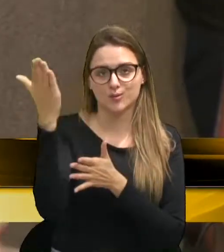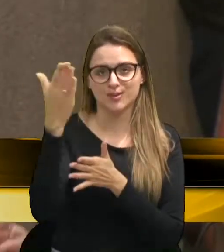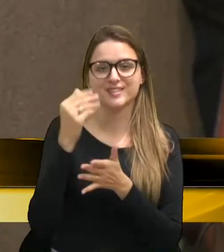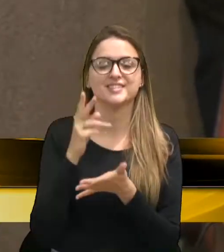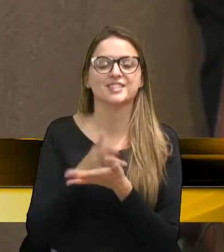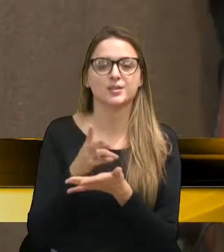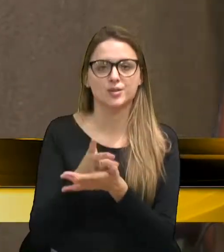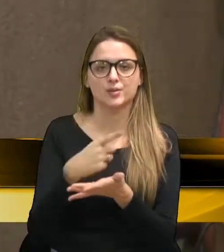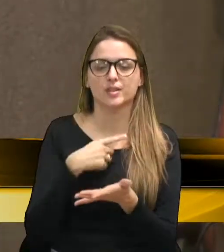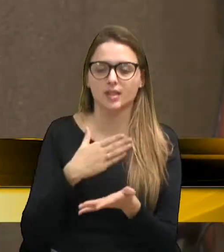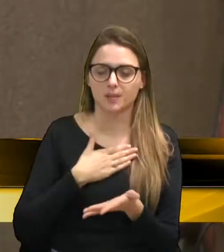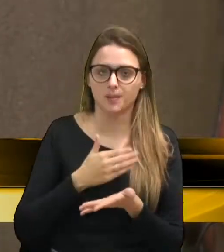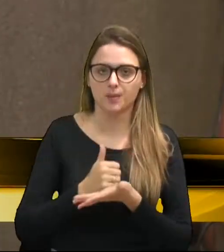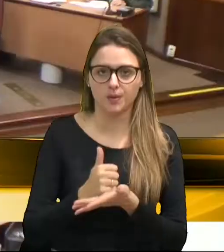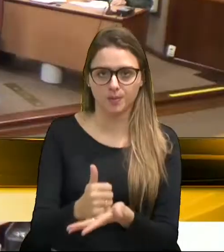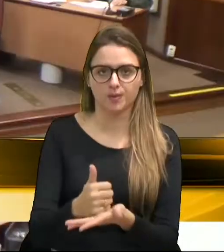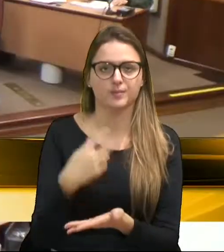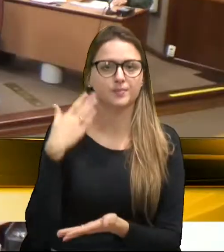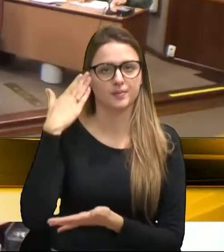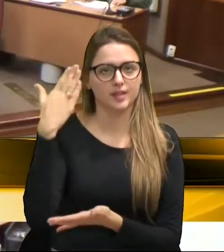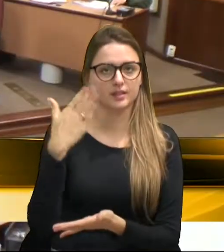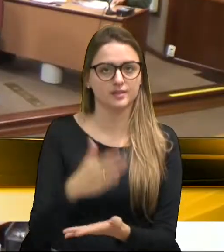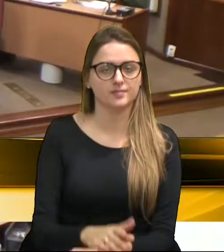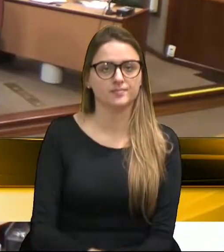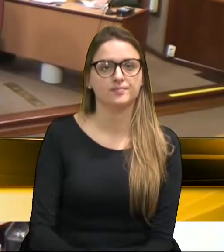e contem com o apoio desse vereador. Obrigado.